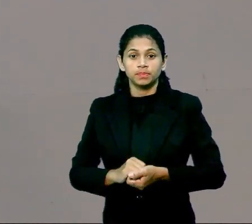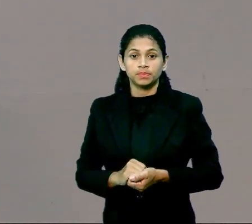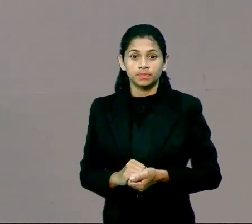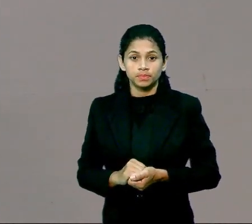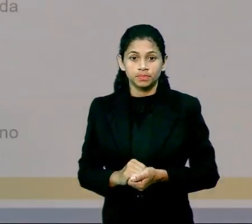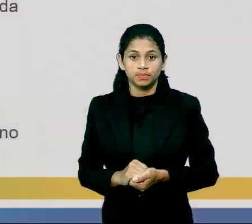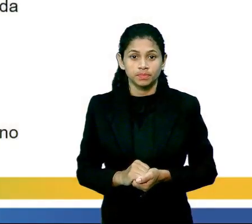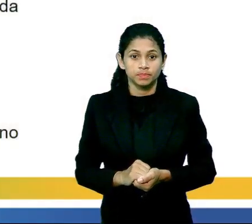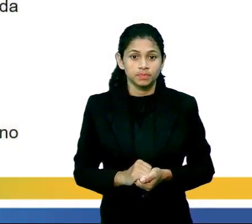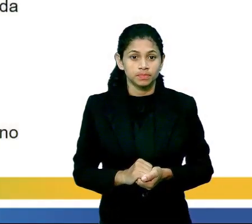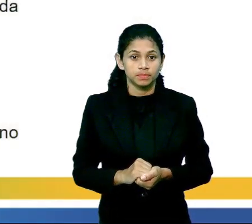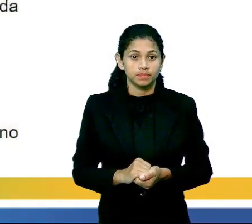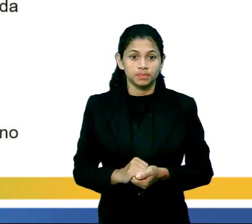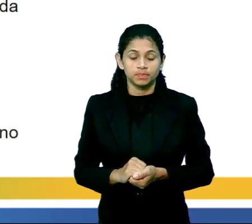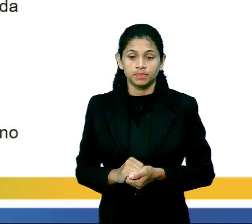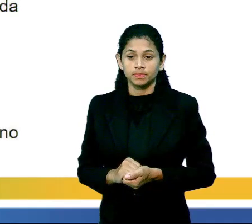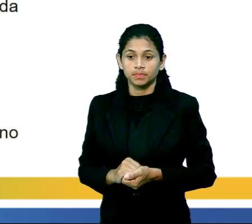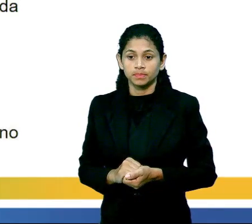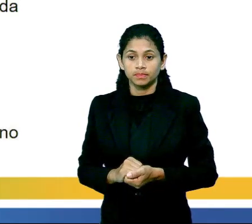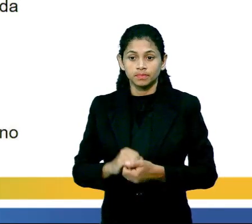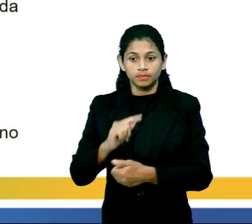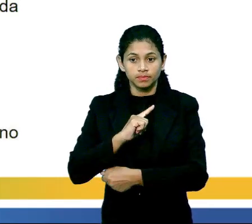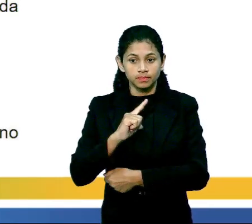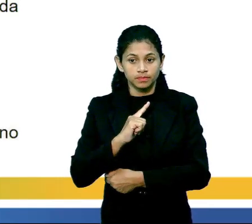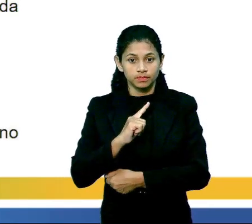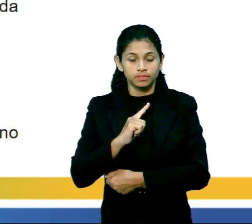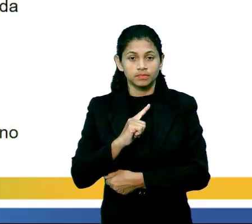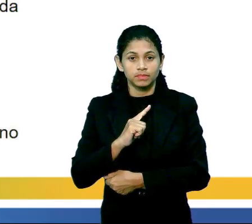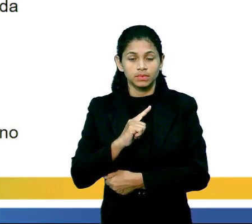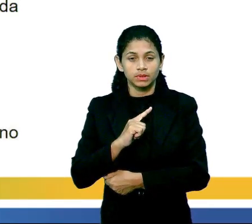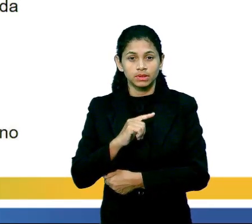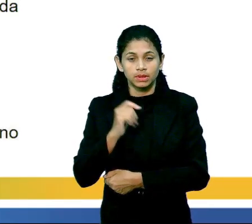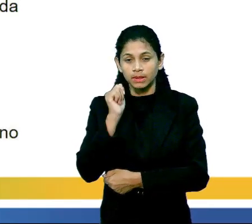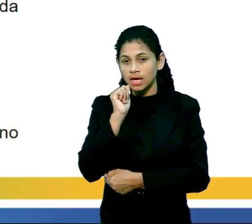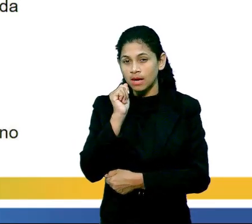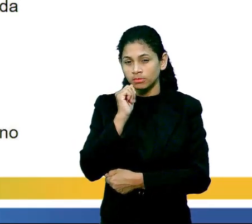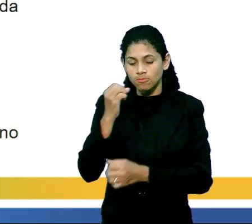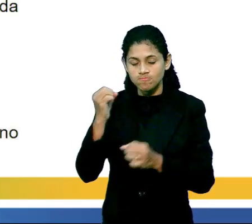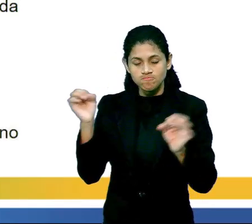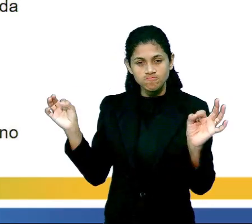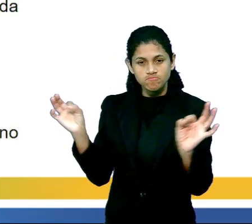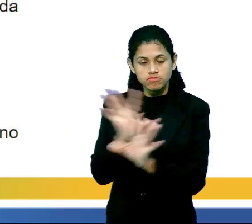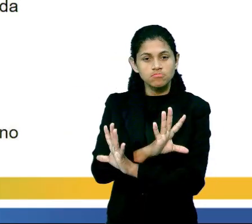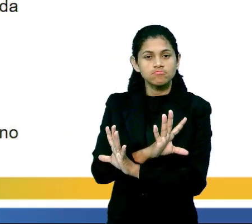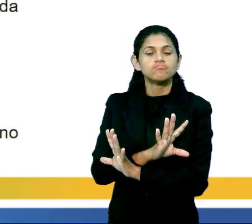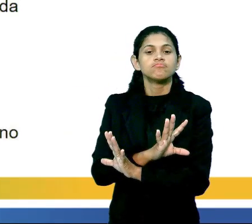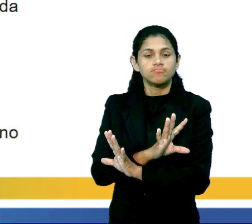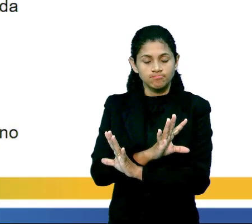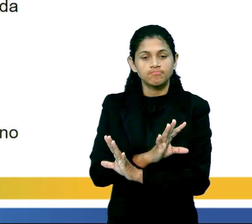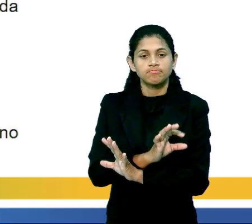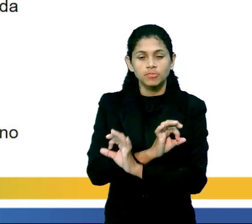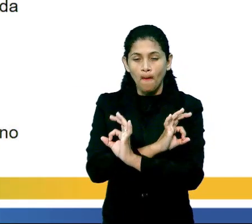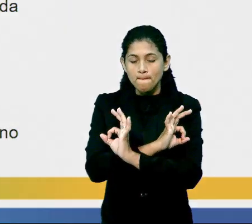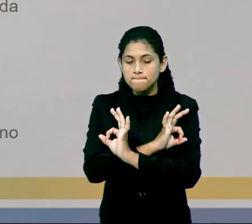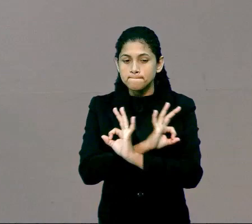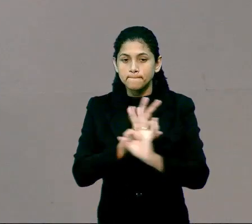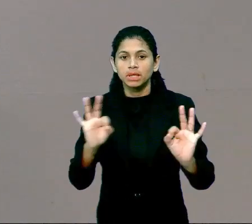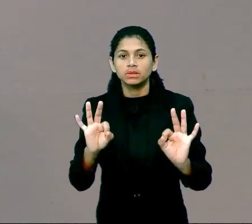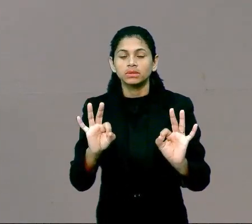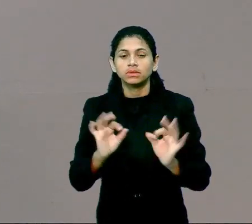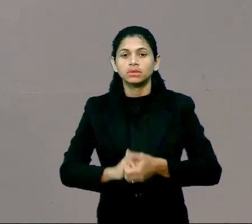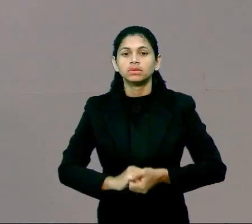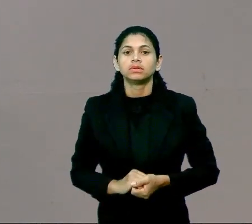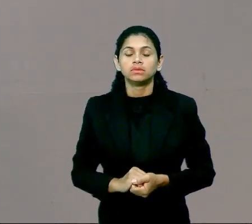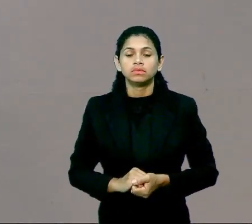texto base. No texto base tem um direcionamento, o filme da menina de ouro, que conta a história de Meg Fraser, uma garçonete de 30 anos. Vai